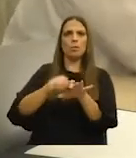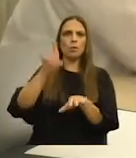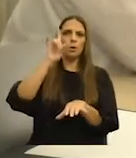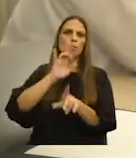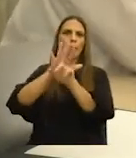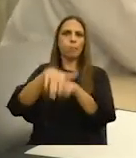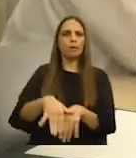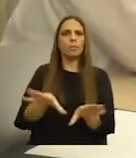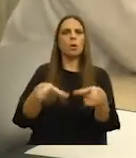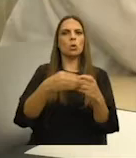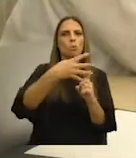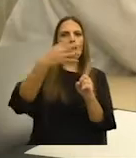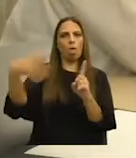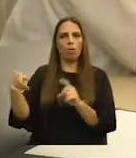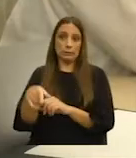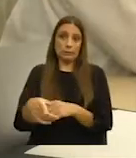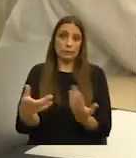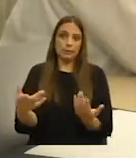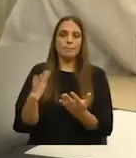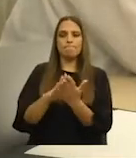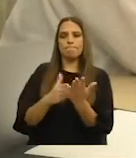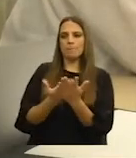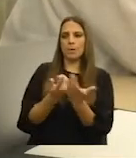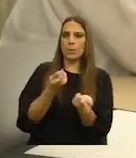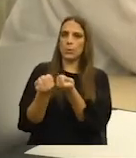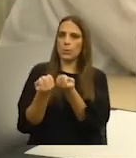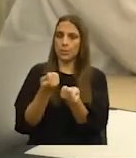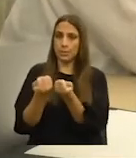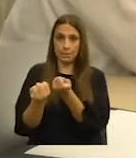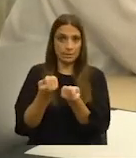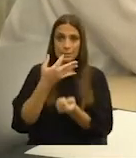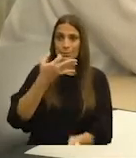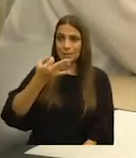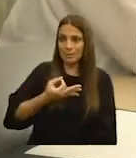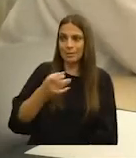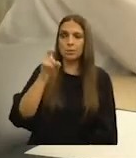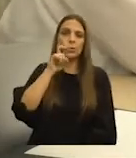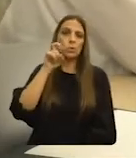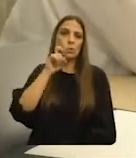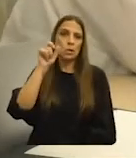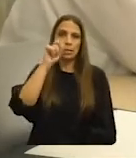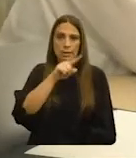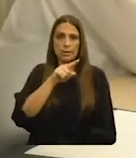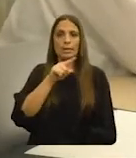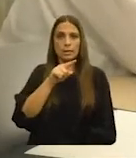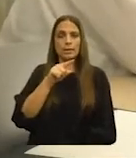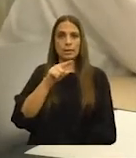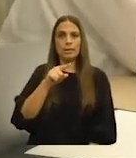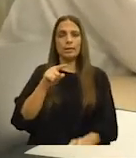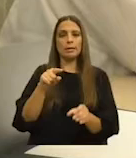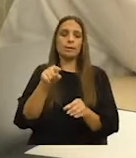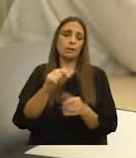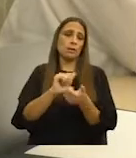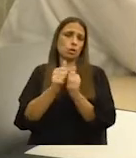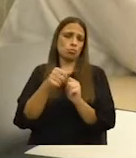comunidade LGBTQI+, ao ponto de a organização não dar quaisquer garantias de segurança aos adeptos